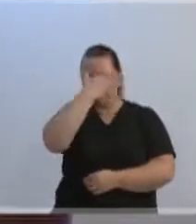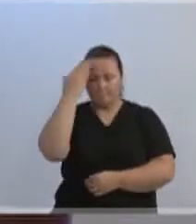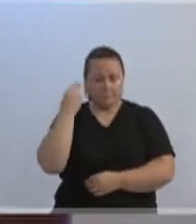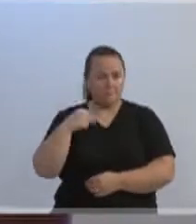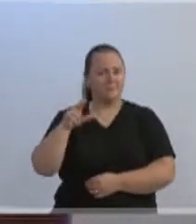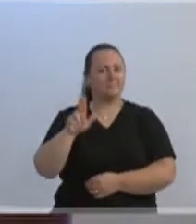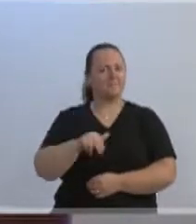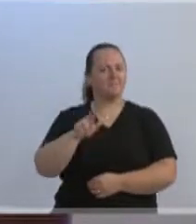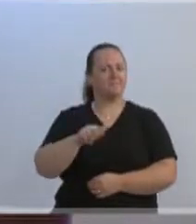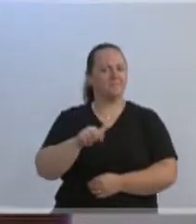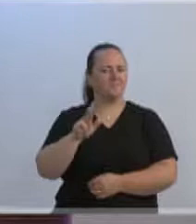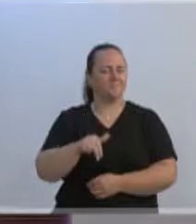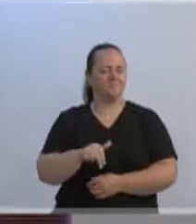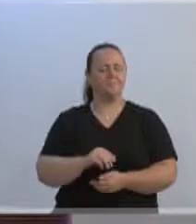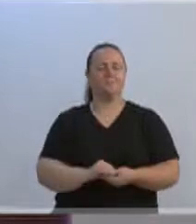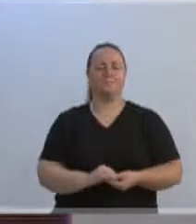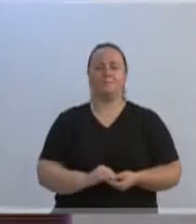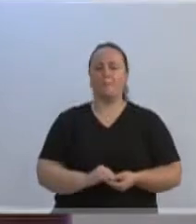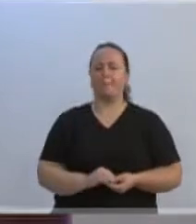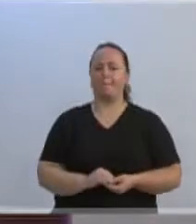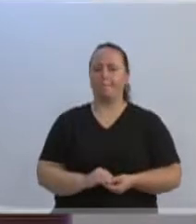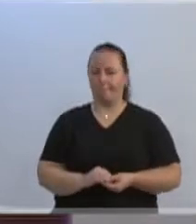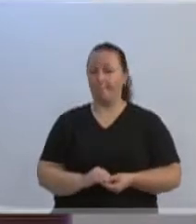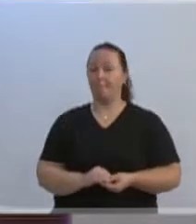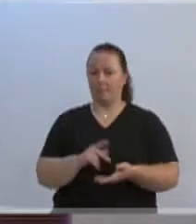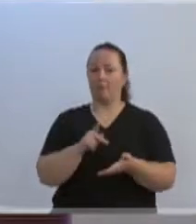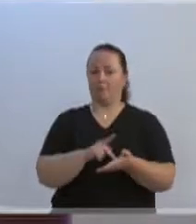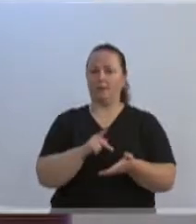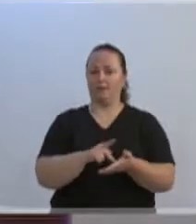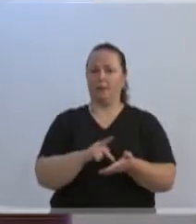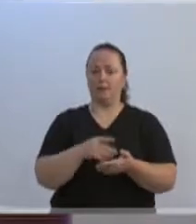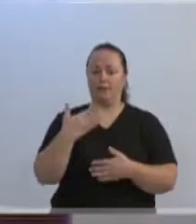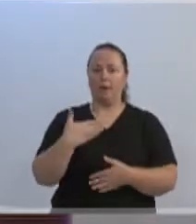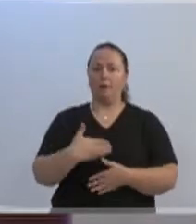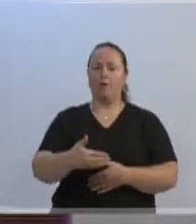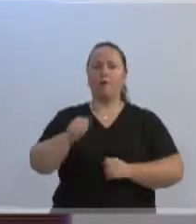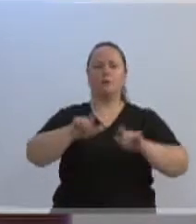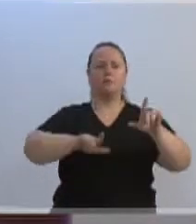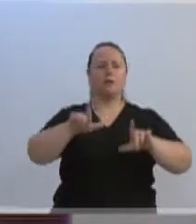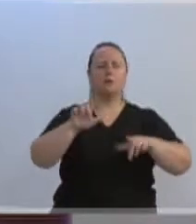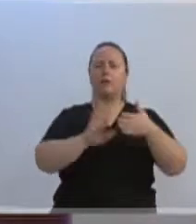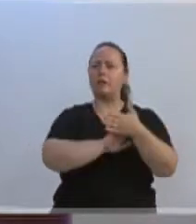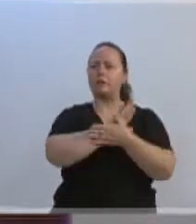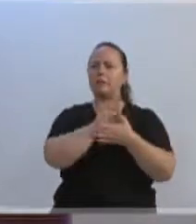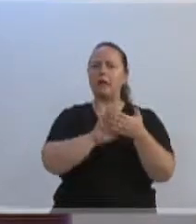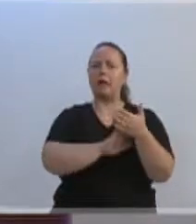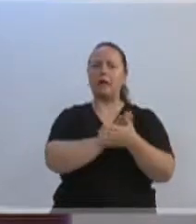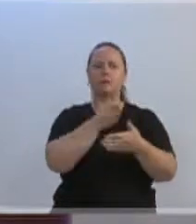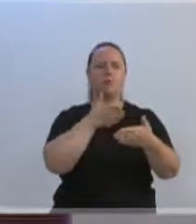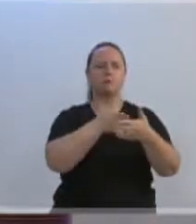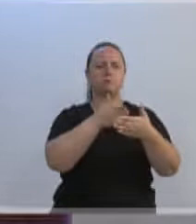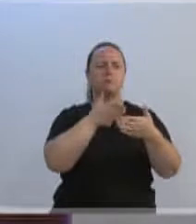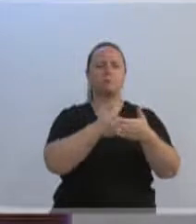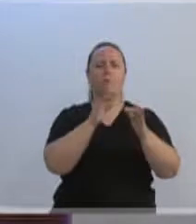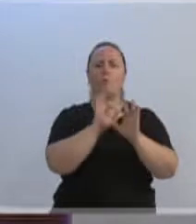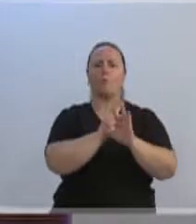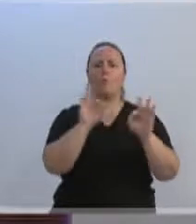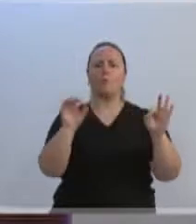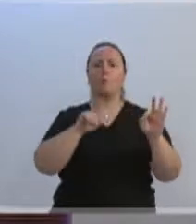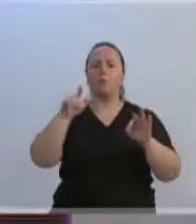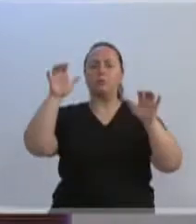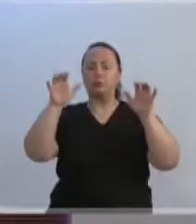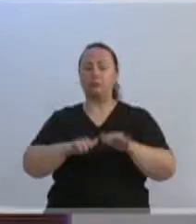vocês podem notar que agora ultimamente ninguém mais falou novamente ninguém está falando nas na barragem josé bater daqui a pouco